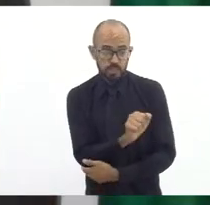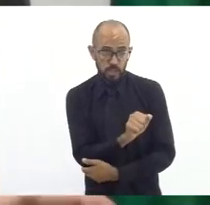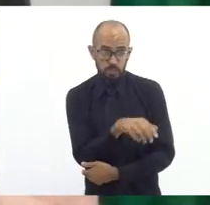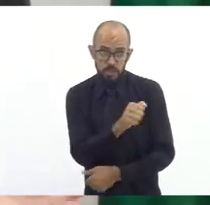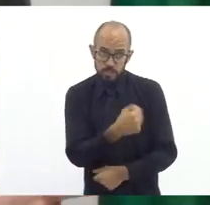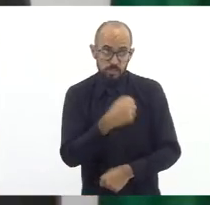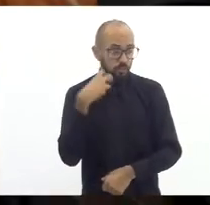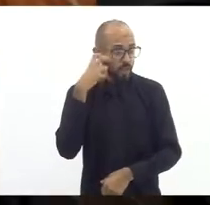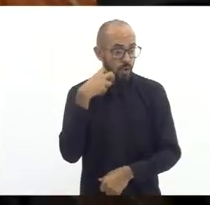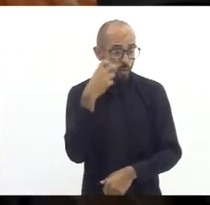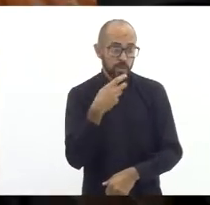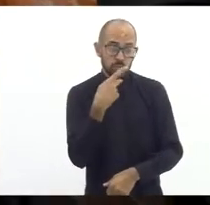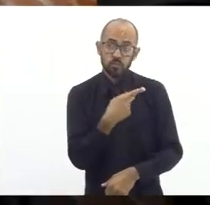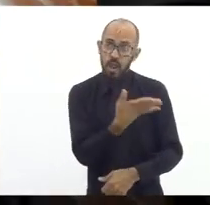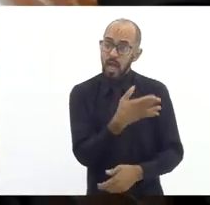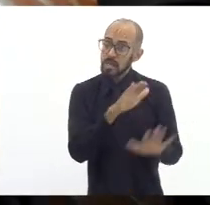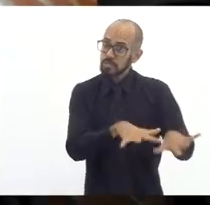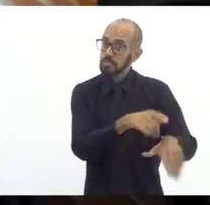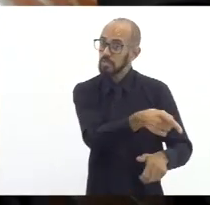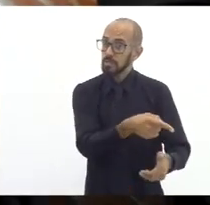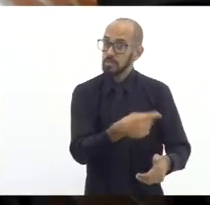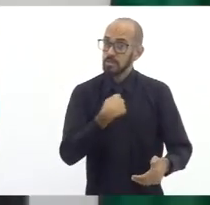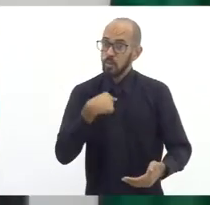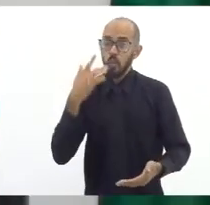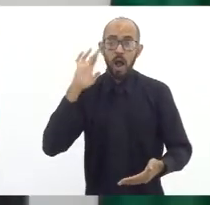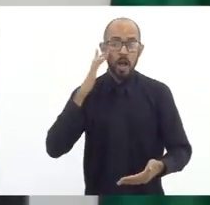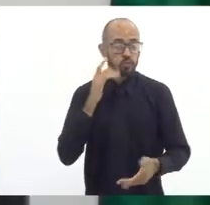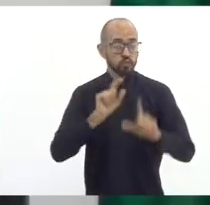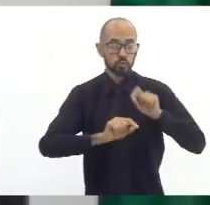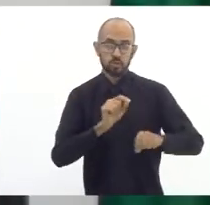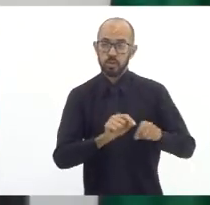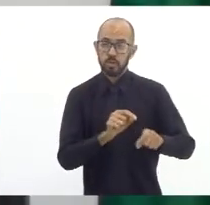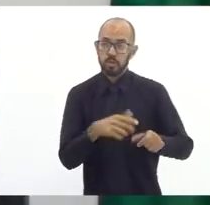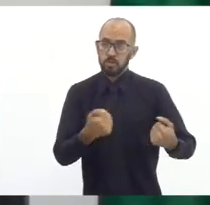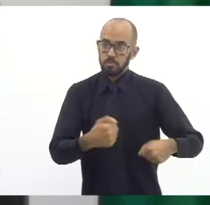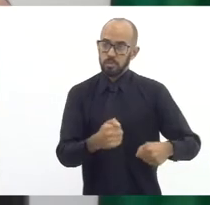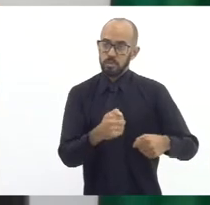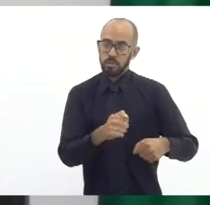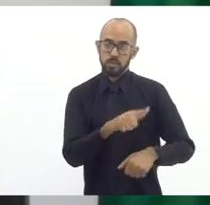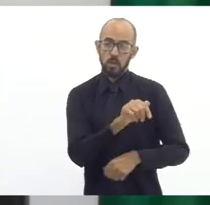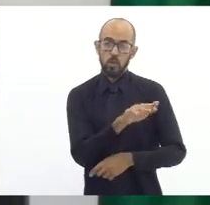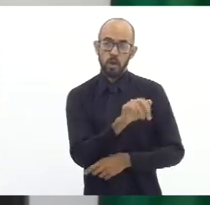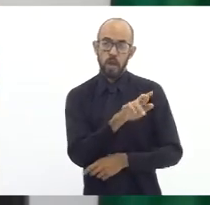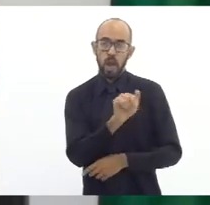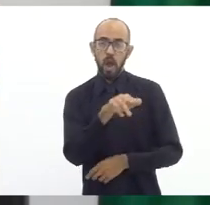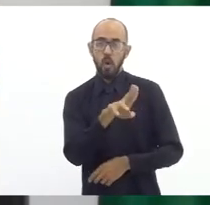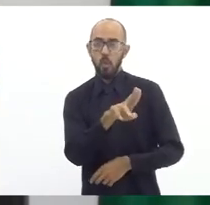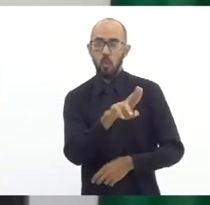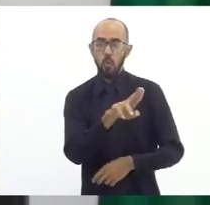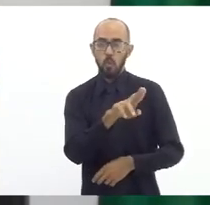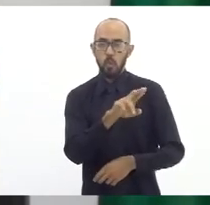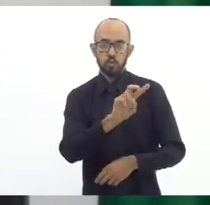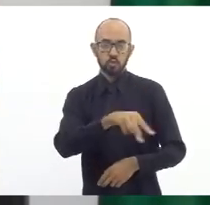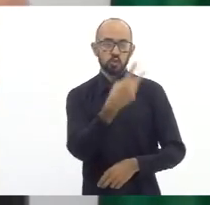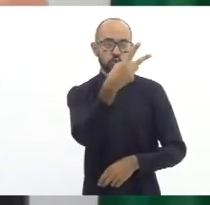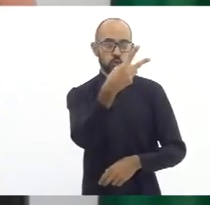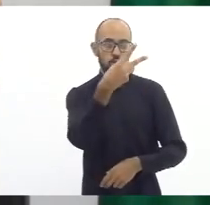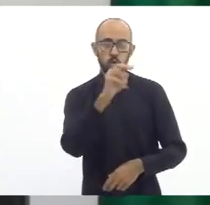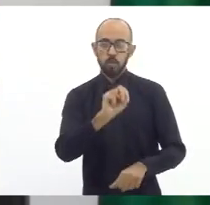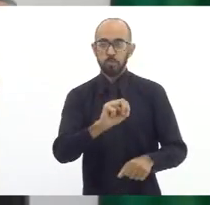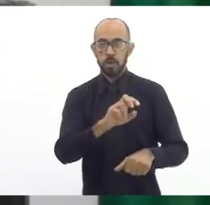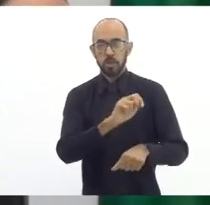Me desculpe. Acho até que tem que ter grau de dupla supervisão